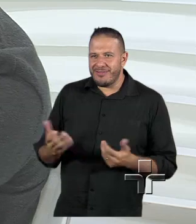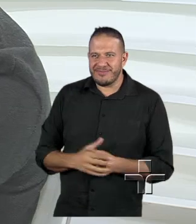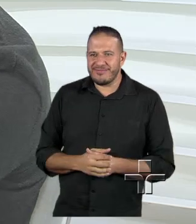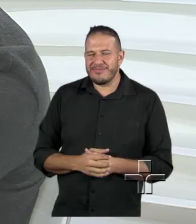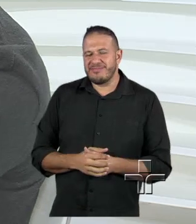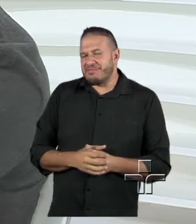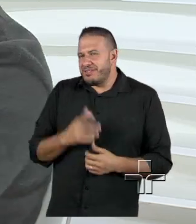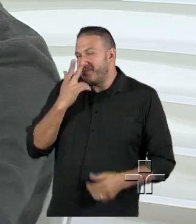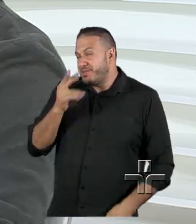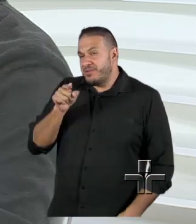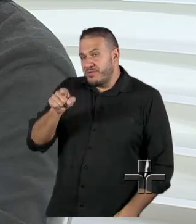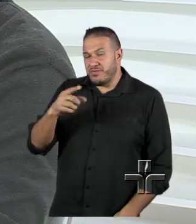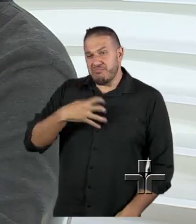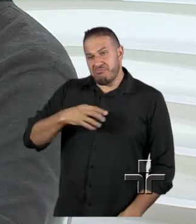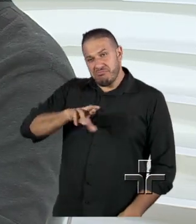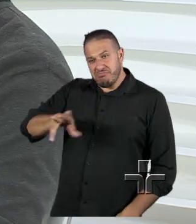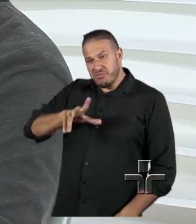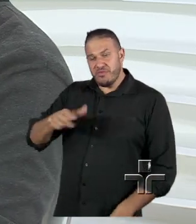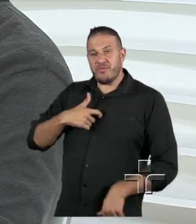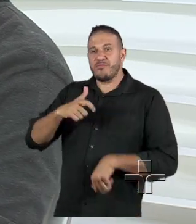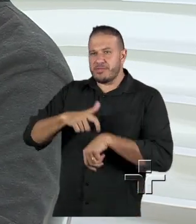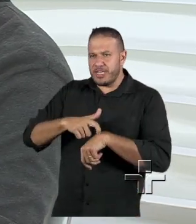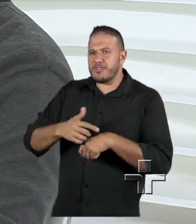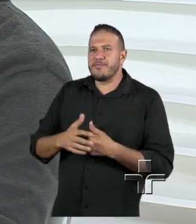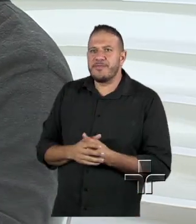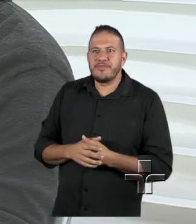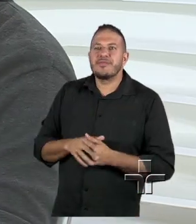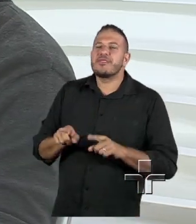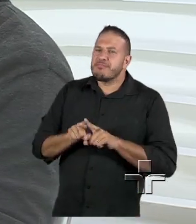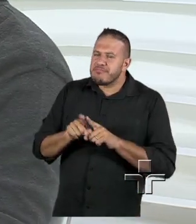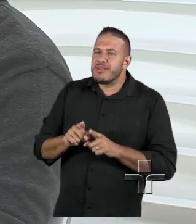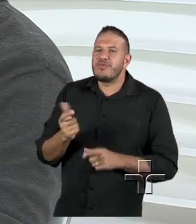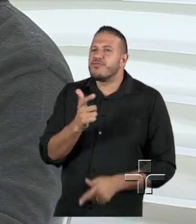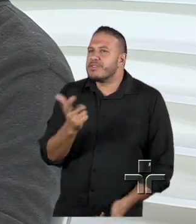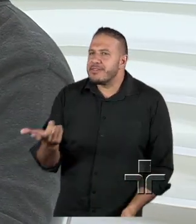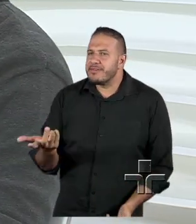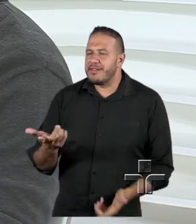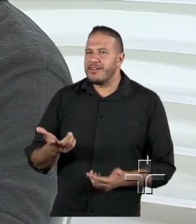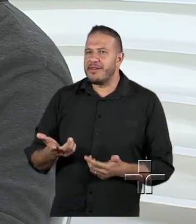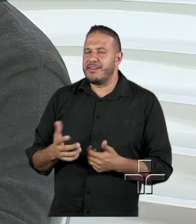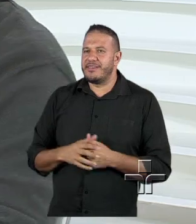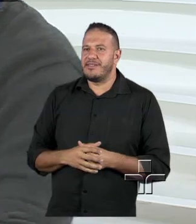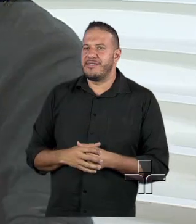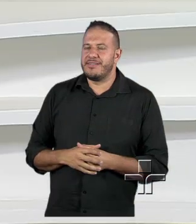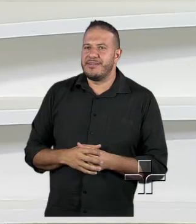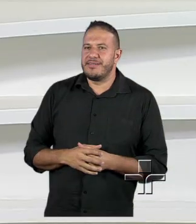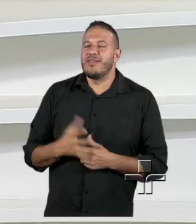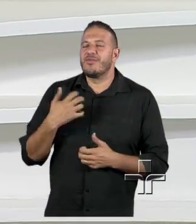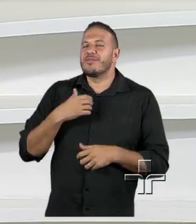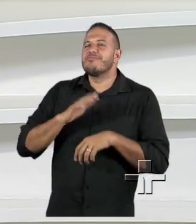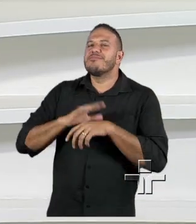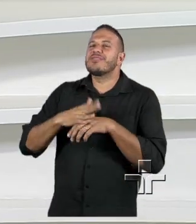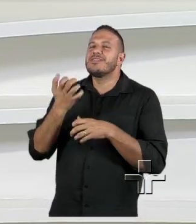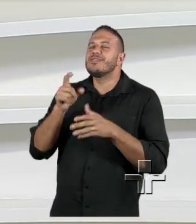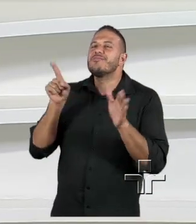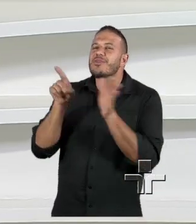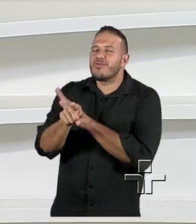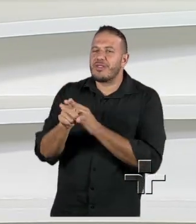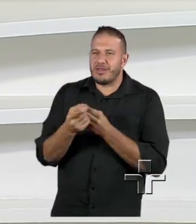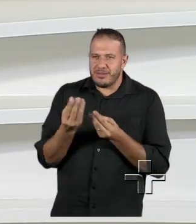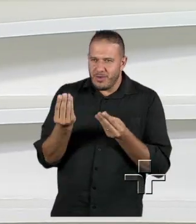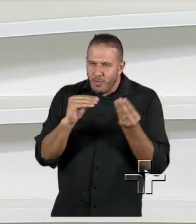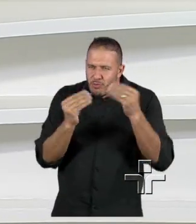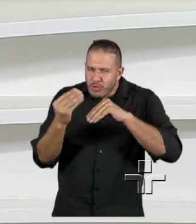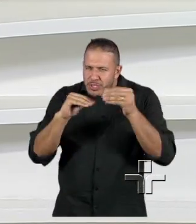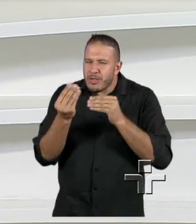acho que é isso, né? Quer dizer, não tem outro caminho, né? Acho que Alexandre, queria te perguntar sobre composição de chocolate. A hora que